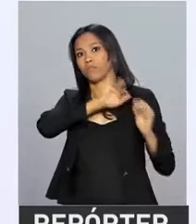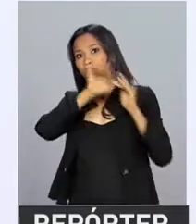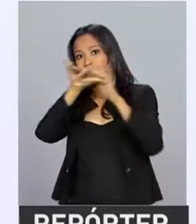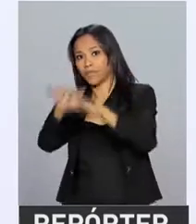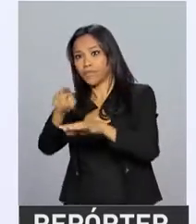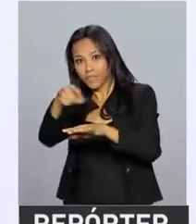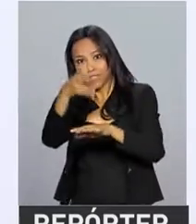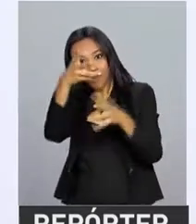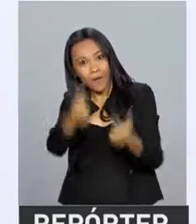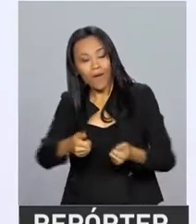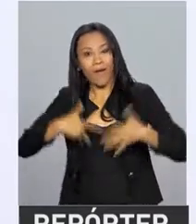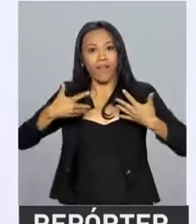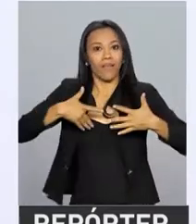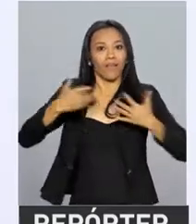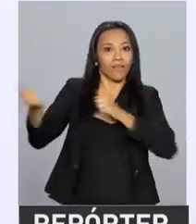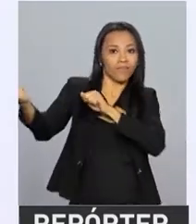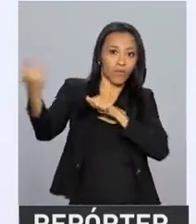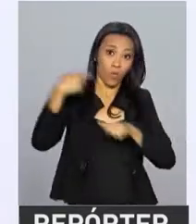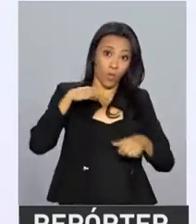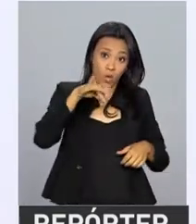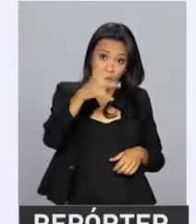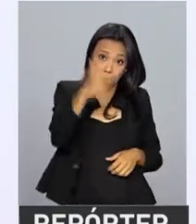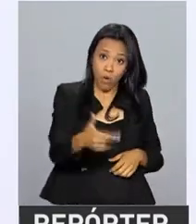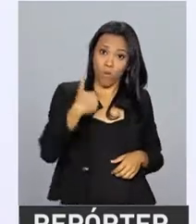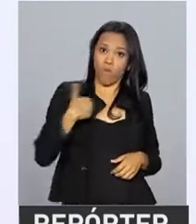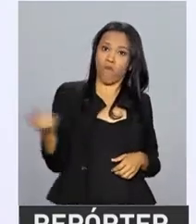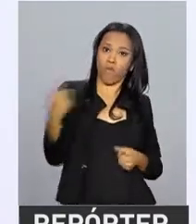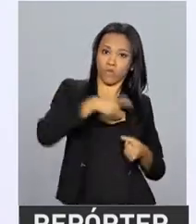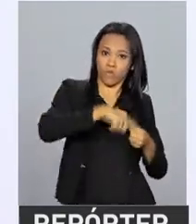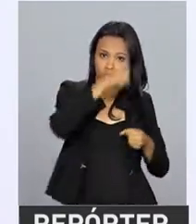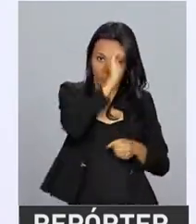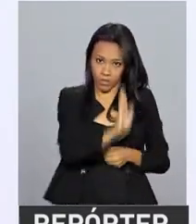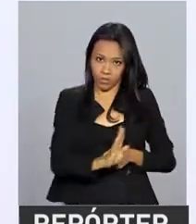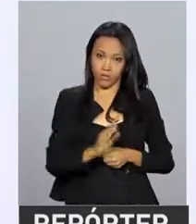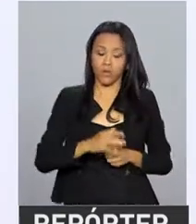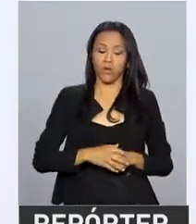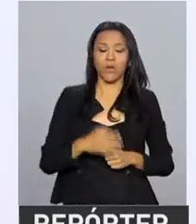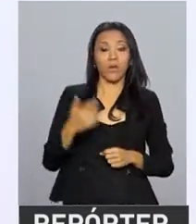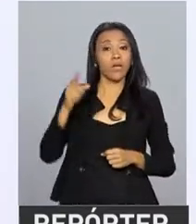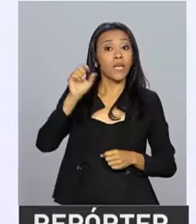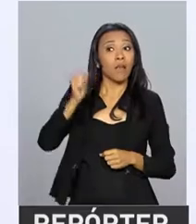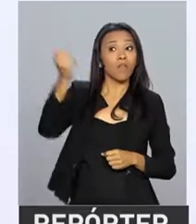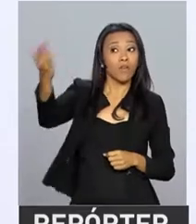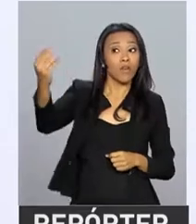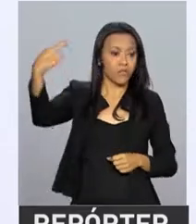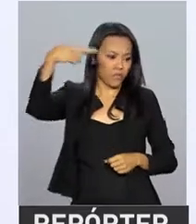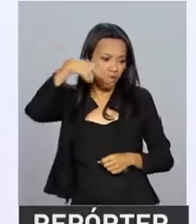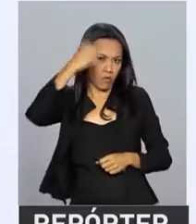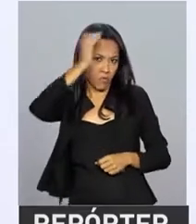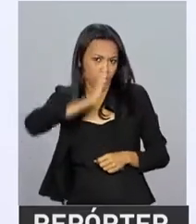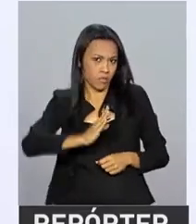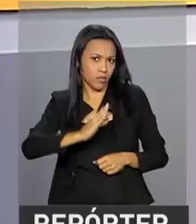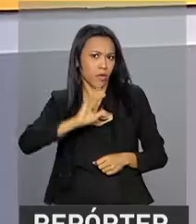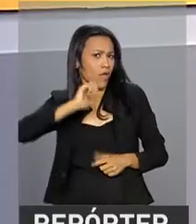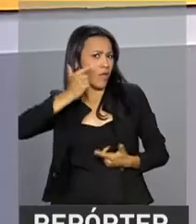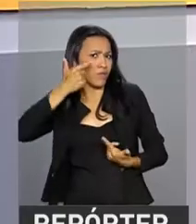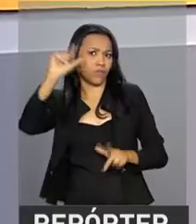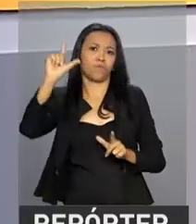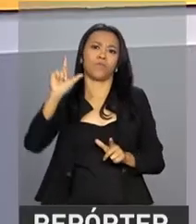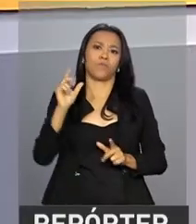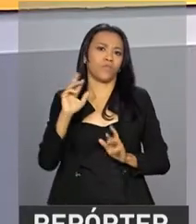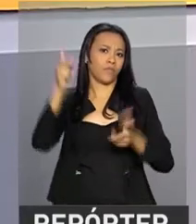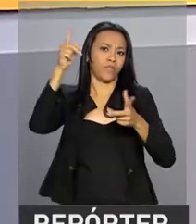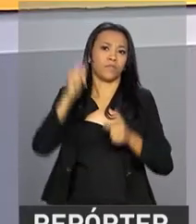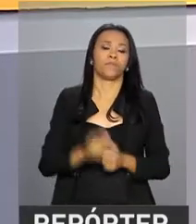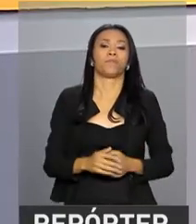todos entusiasmados, né? Porque o quadro é outro, o quadro que se tem do país lá fora é exatamente outro.